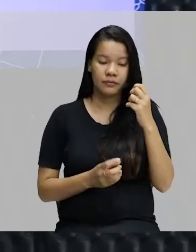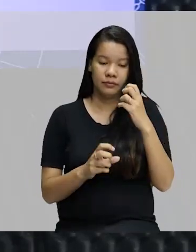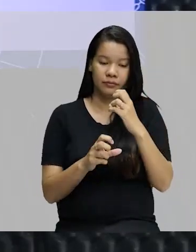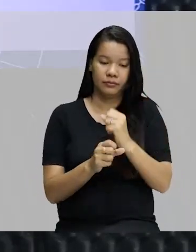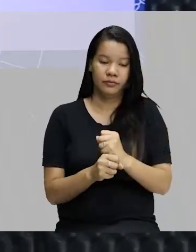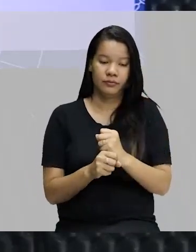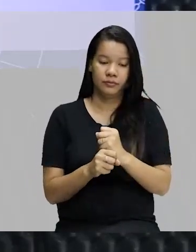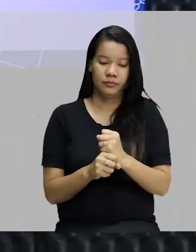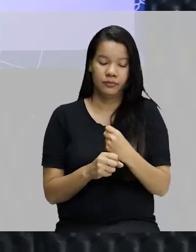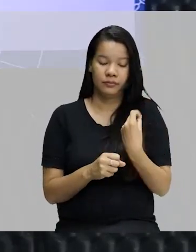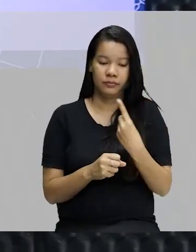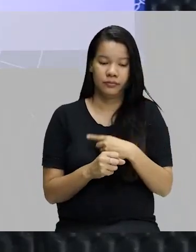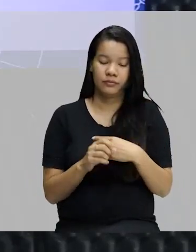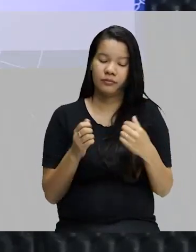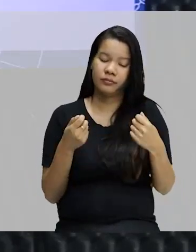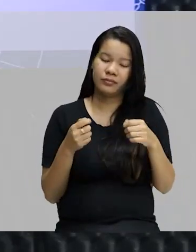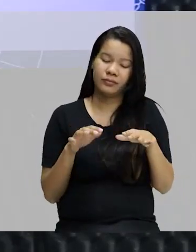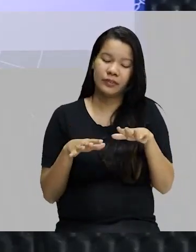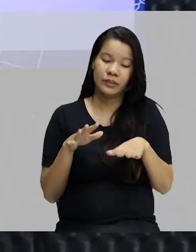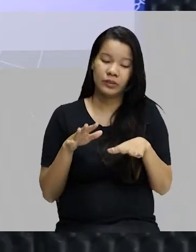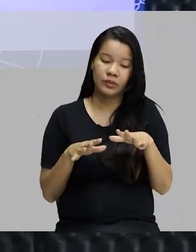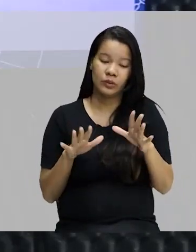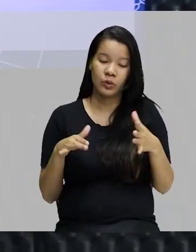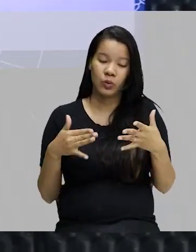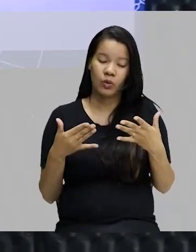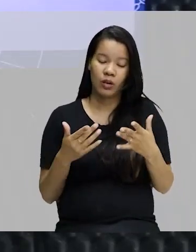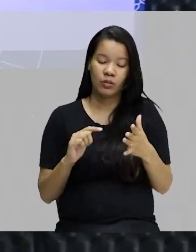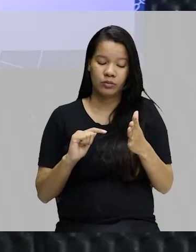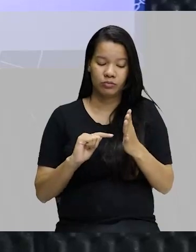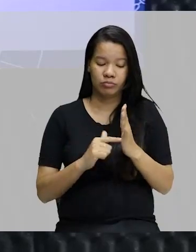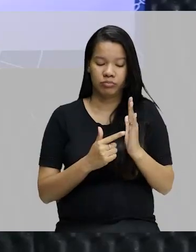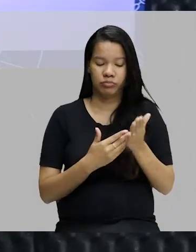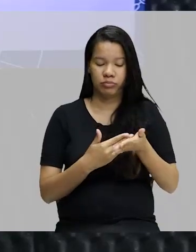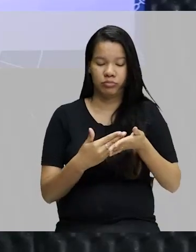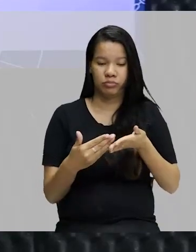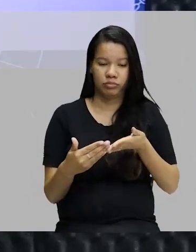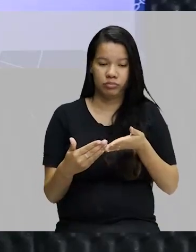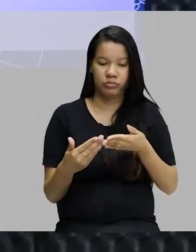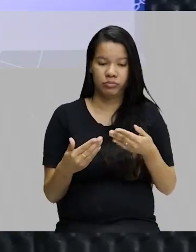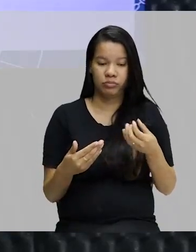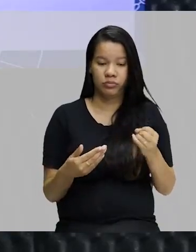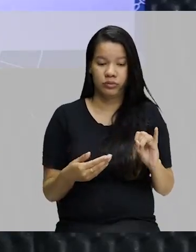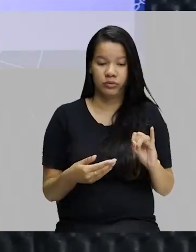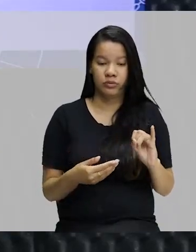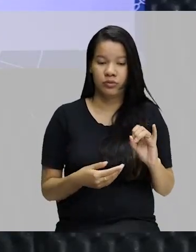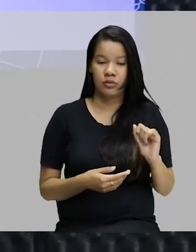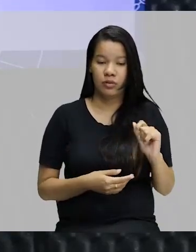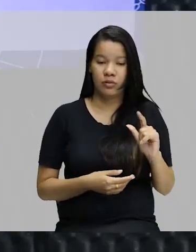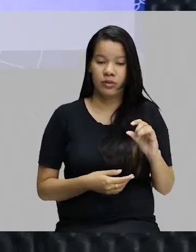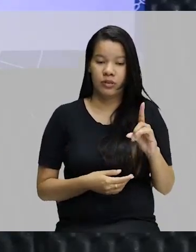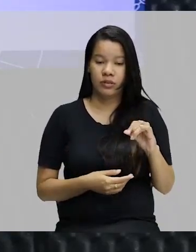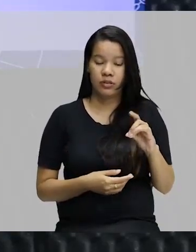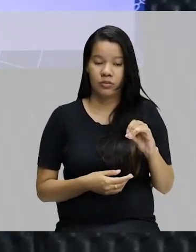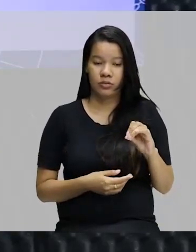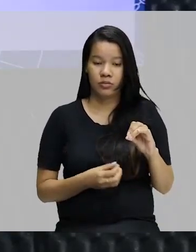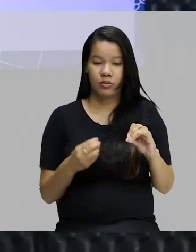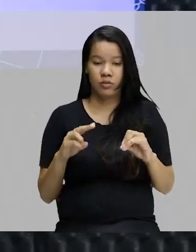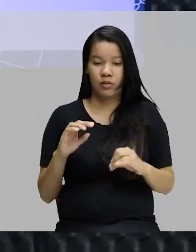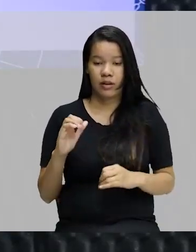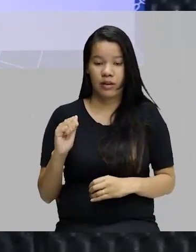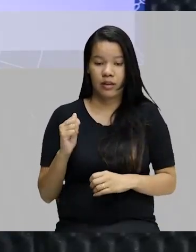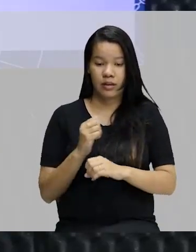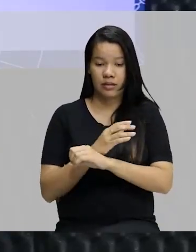consegue estimar, né, qual foi o ponto de partida. Se foi um aldeído ou um ácido, ou se foi